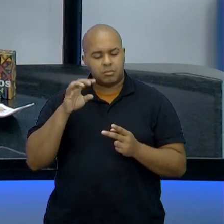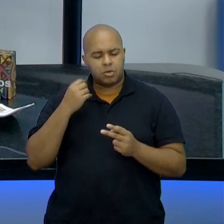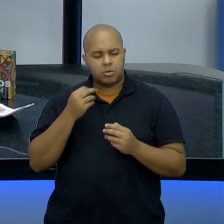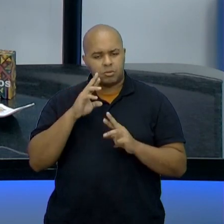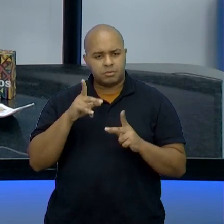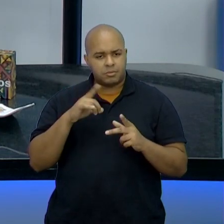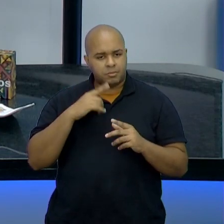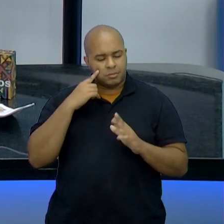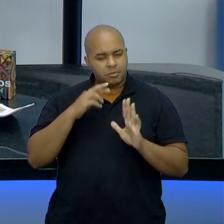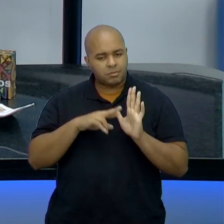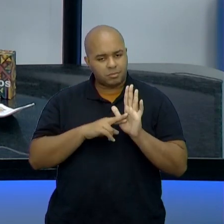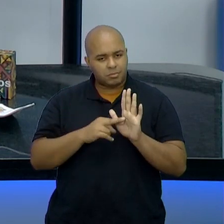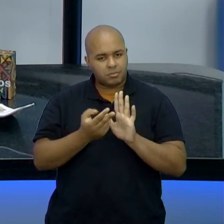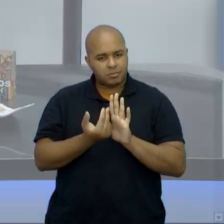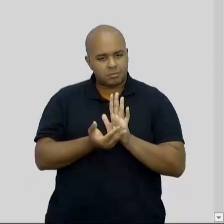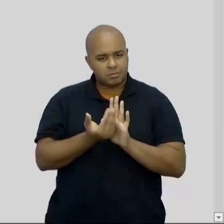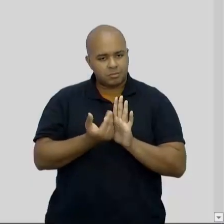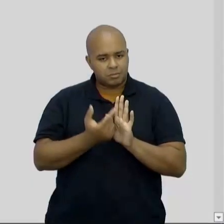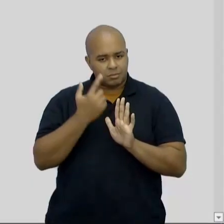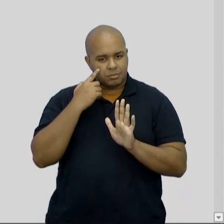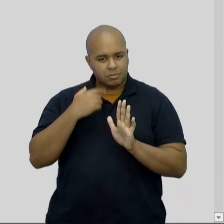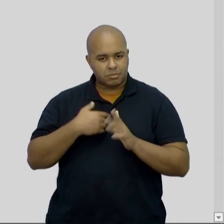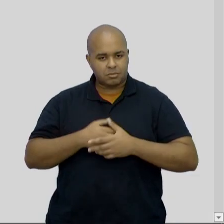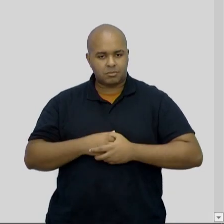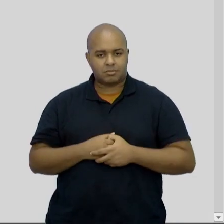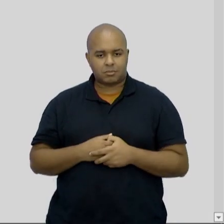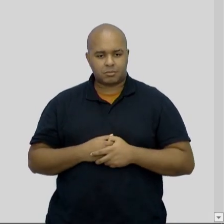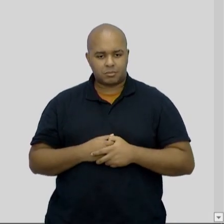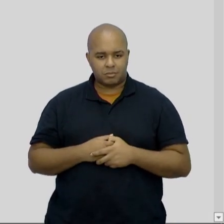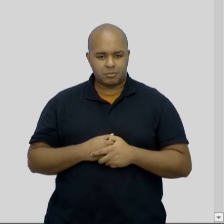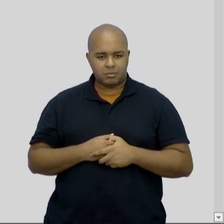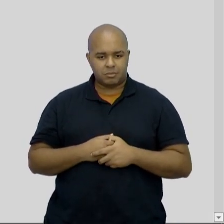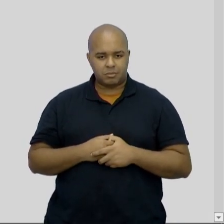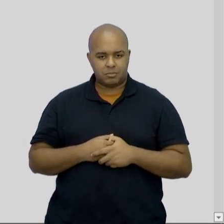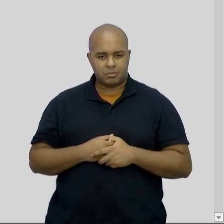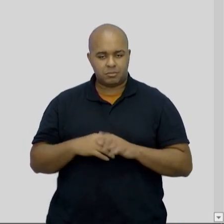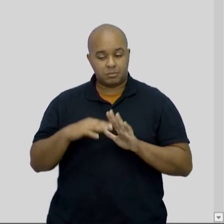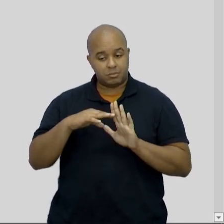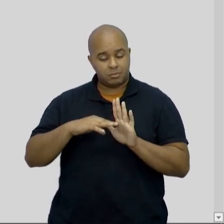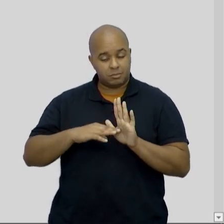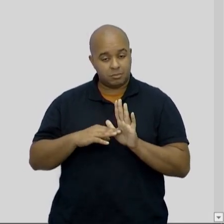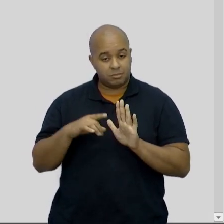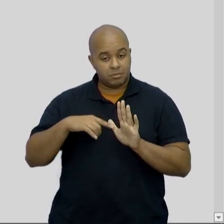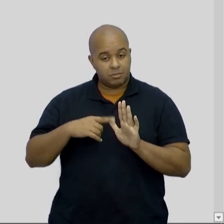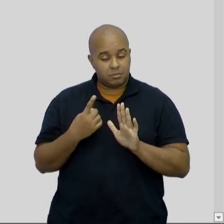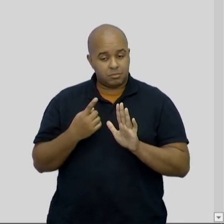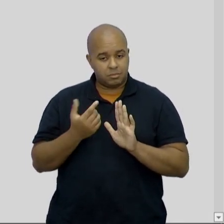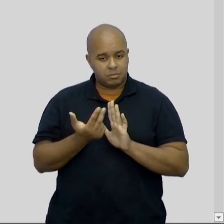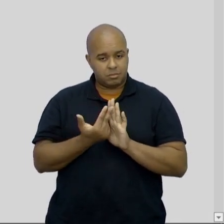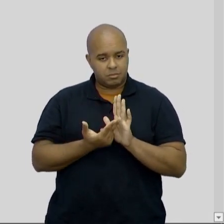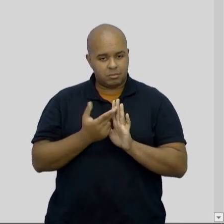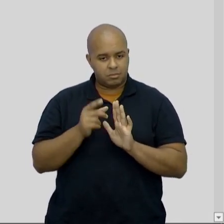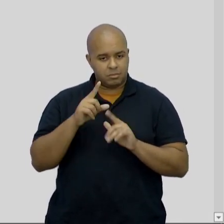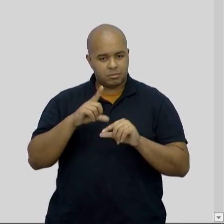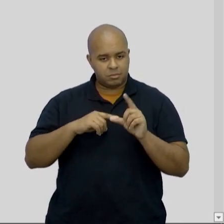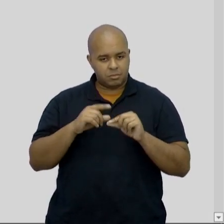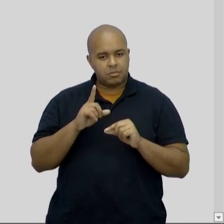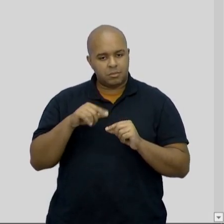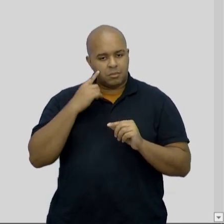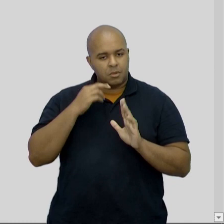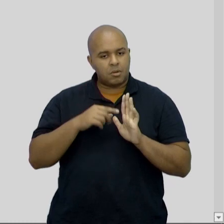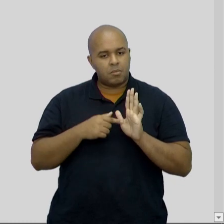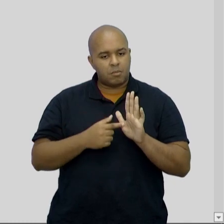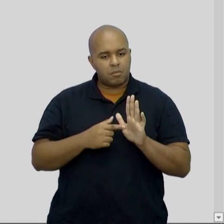diferença? Está mostrando numa imagem aqui no manual. Então nós temos um símbolozinho que é uma estrelinha